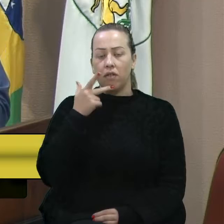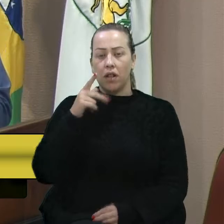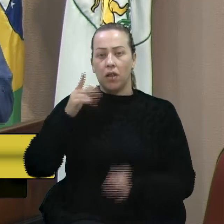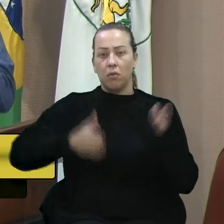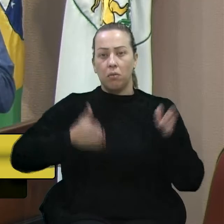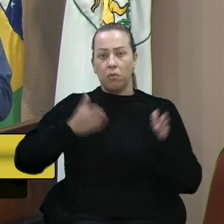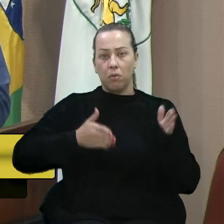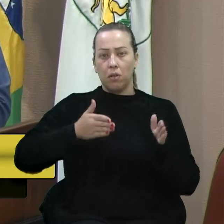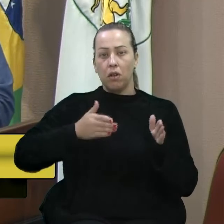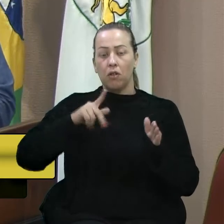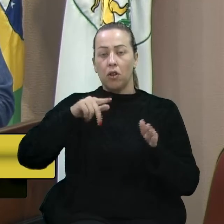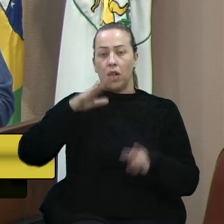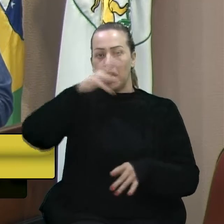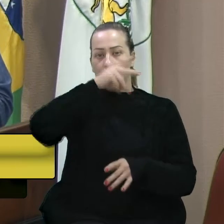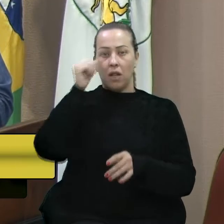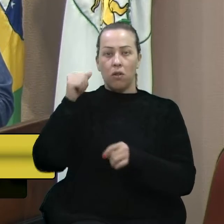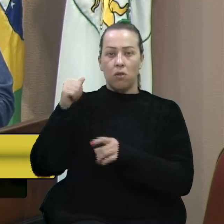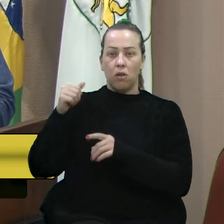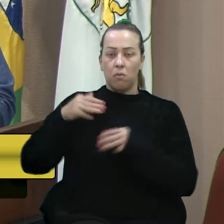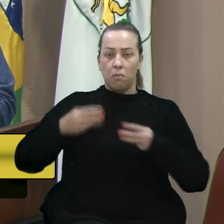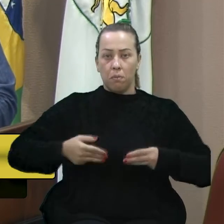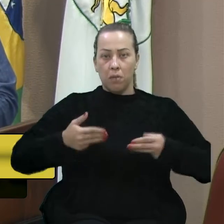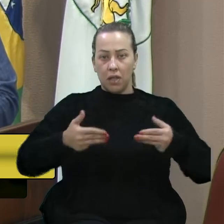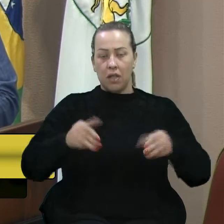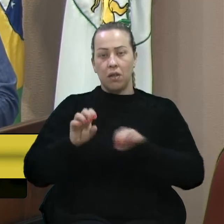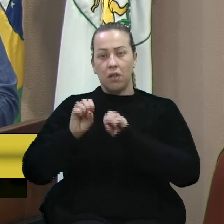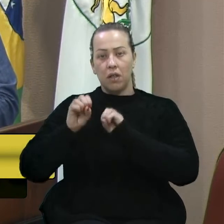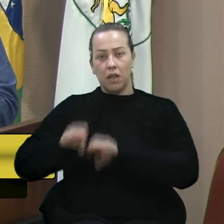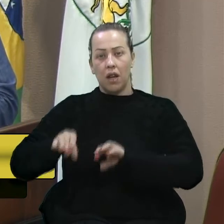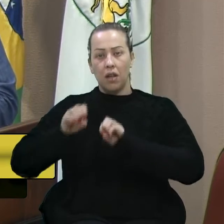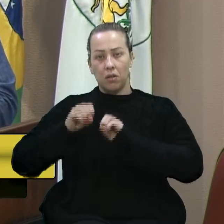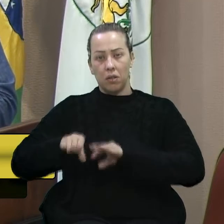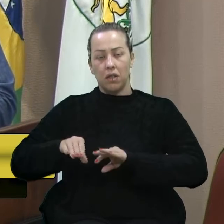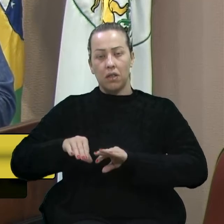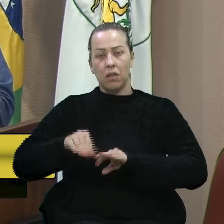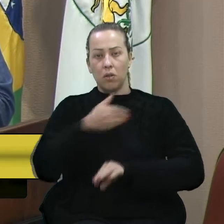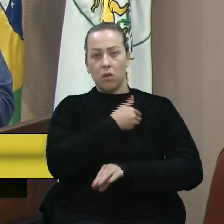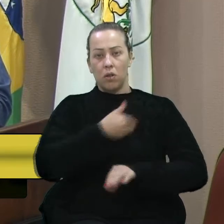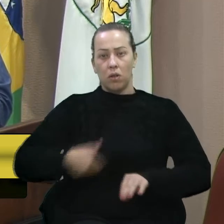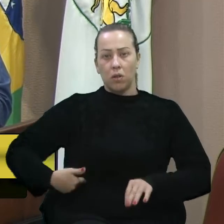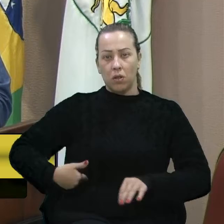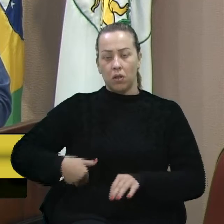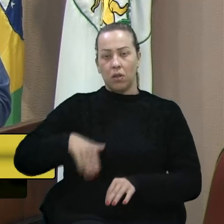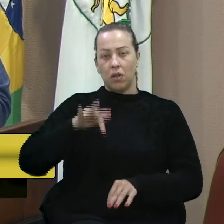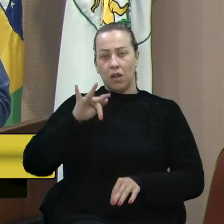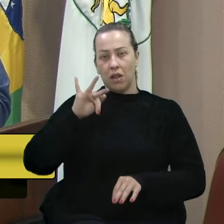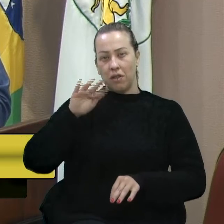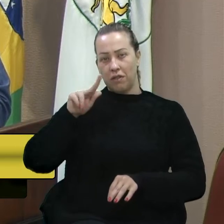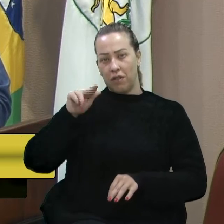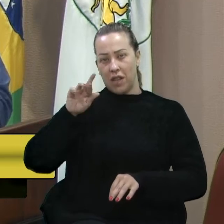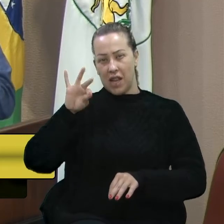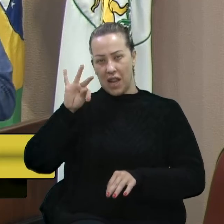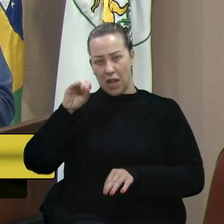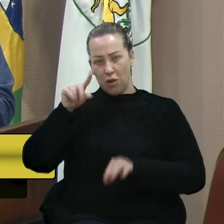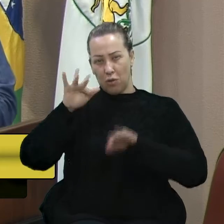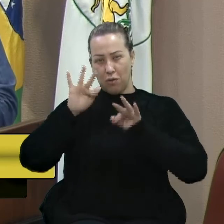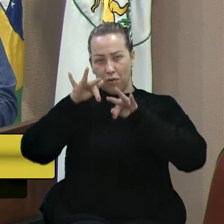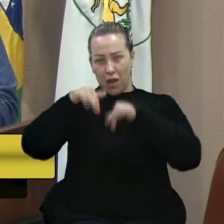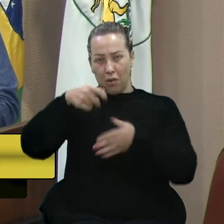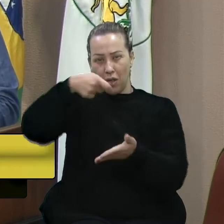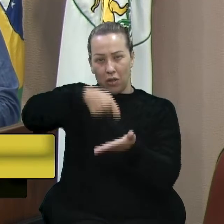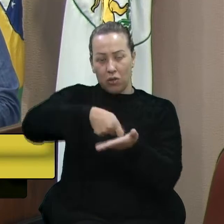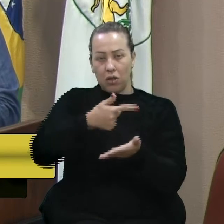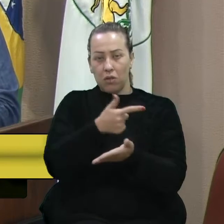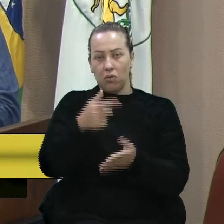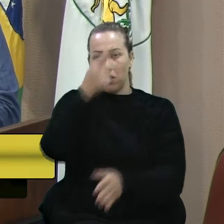época foi pressionado pelo Ministério da Educação, lá do governo Figueiredo, no final da ditadura militar, para que não